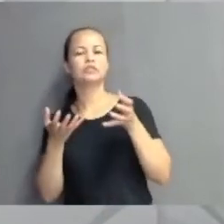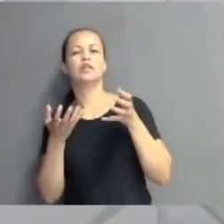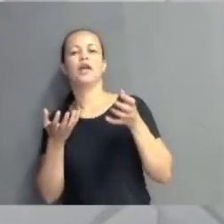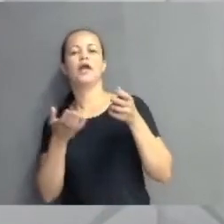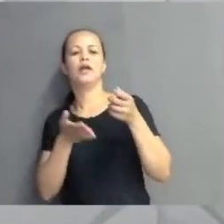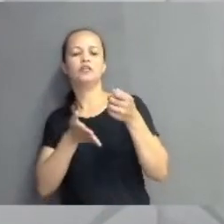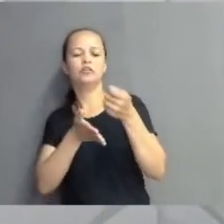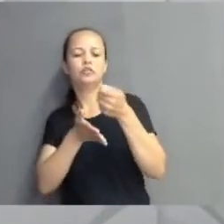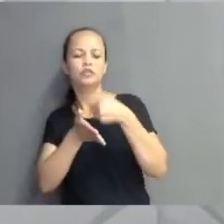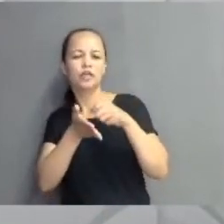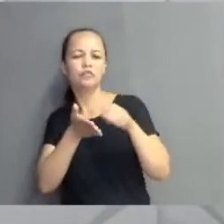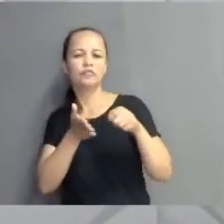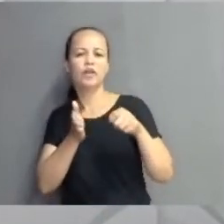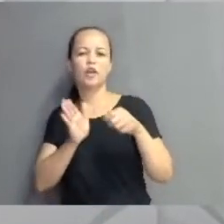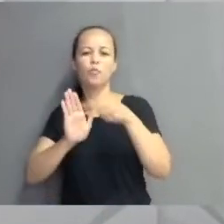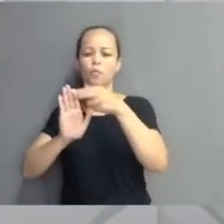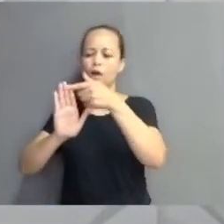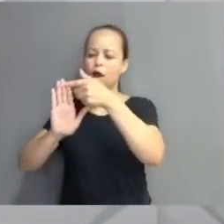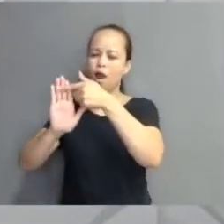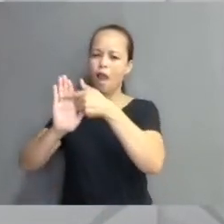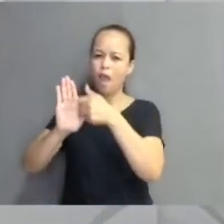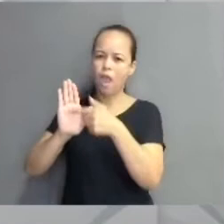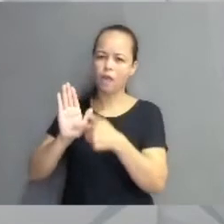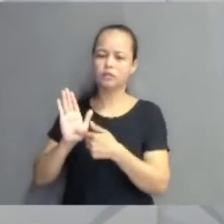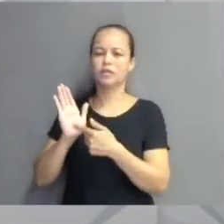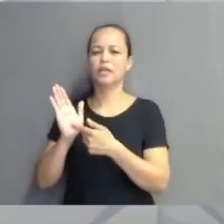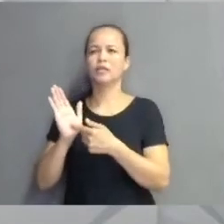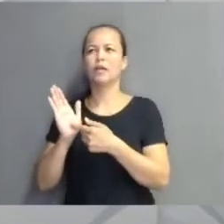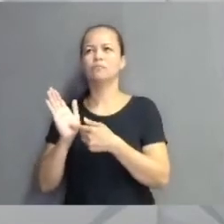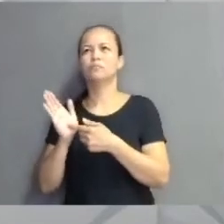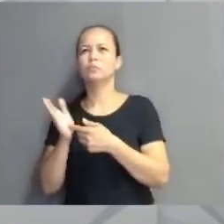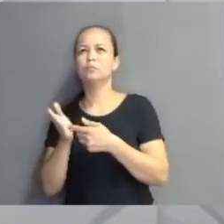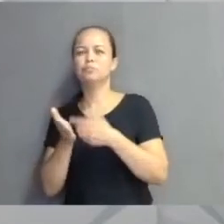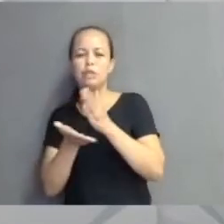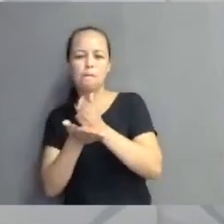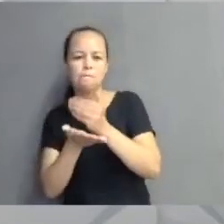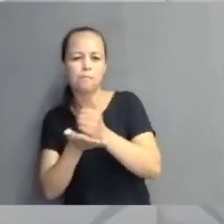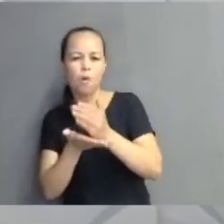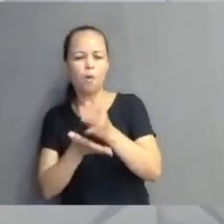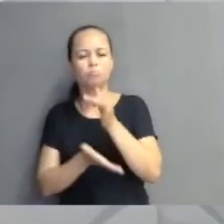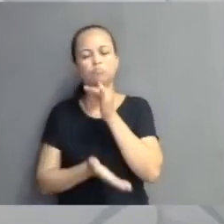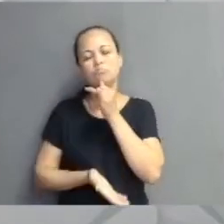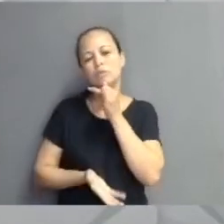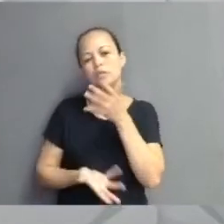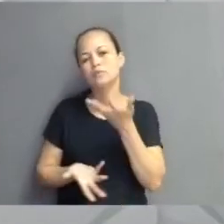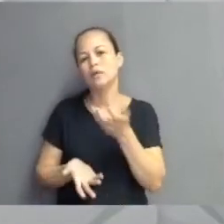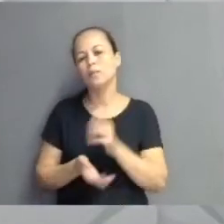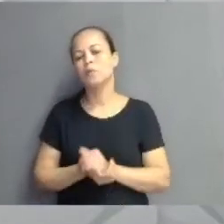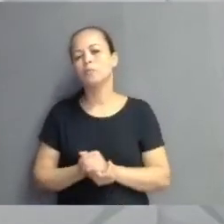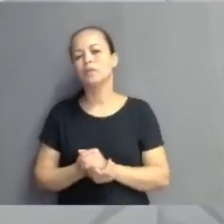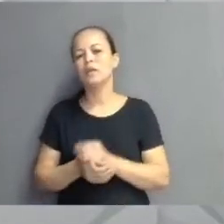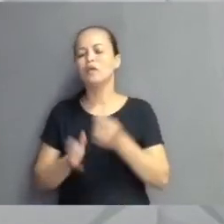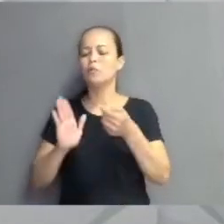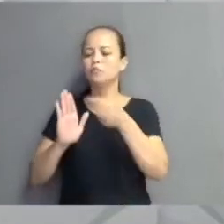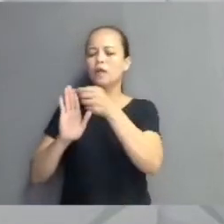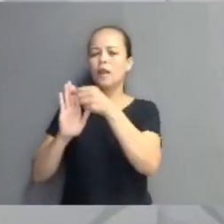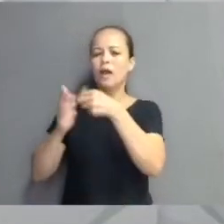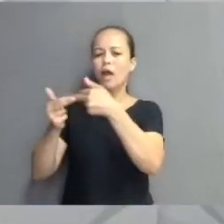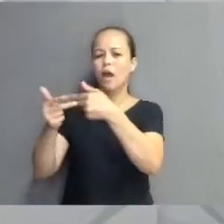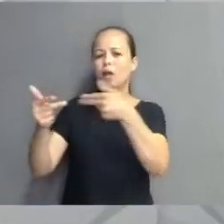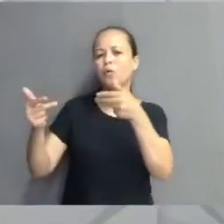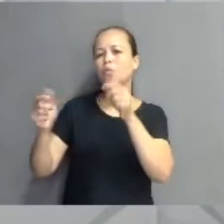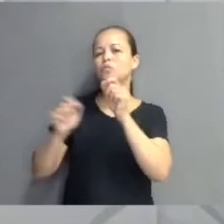uma receita receita de bolo por exemplo eu vou colocar lá ingredientes